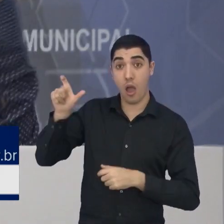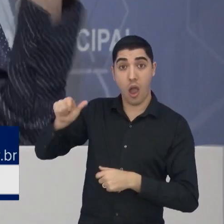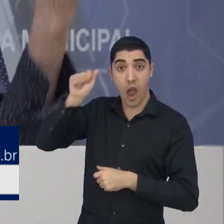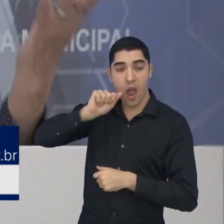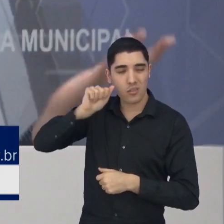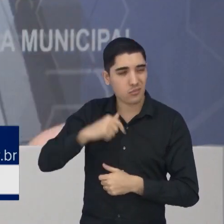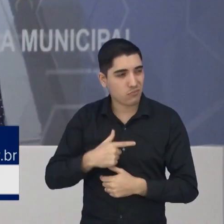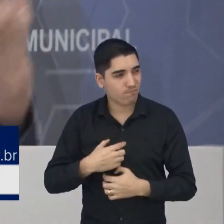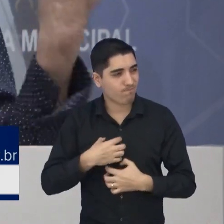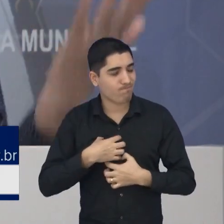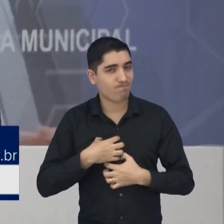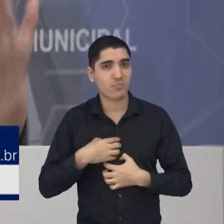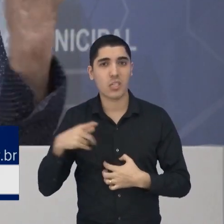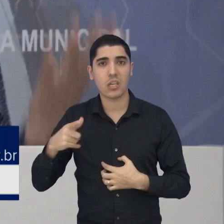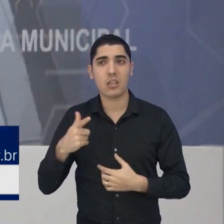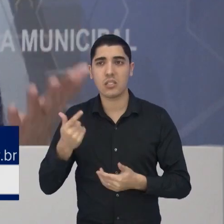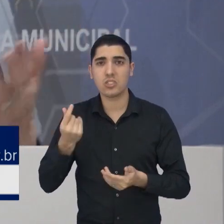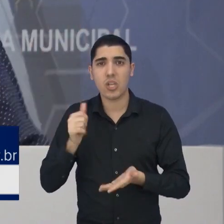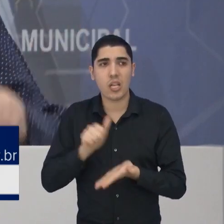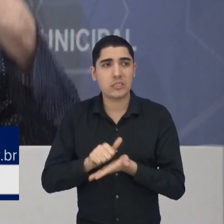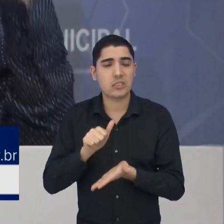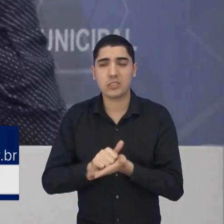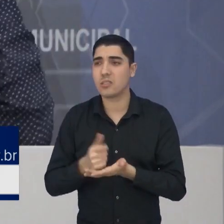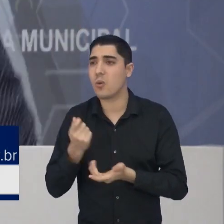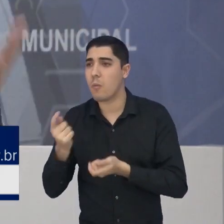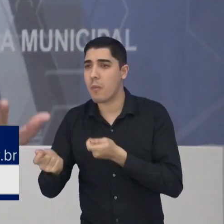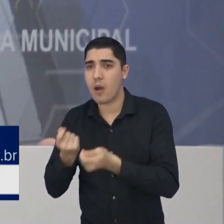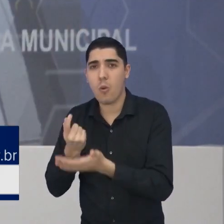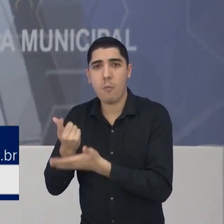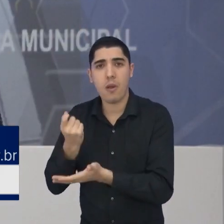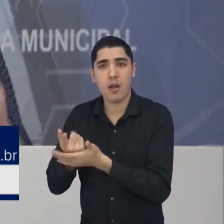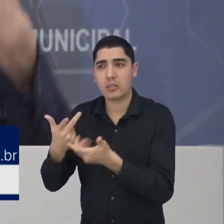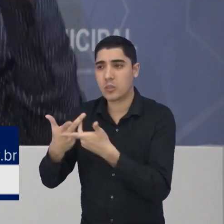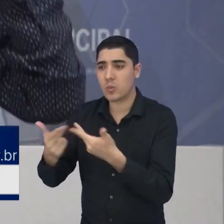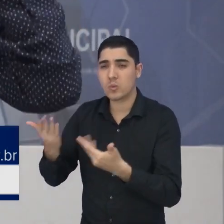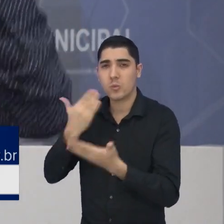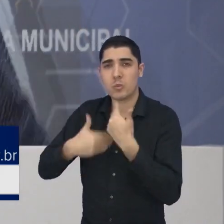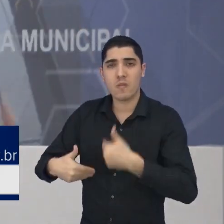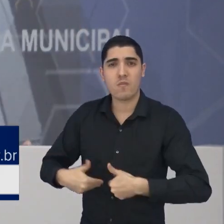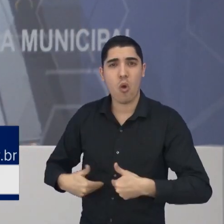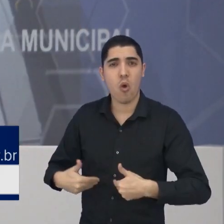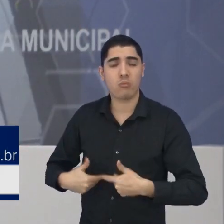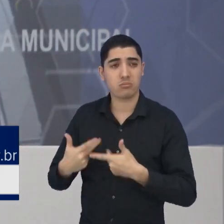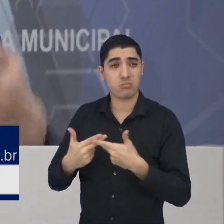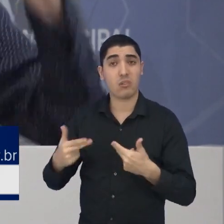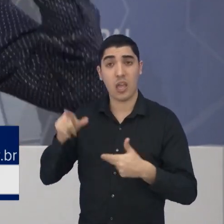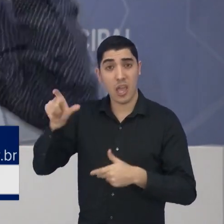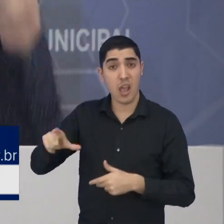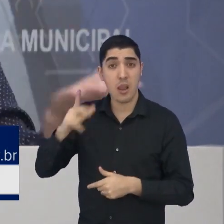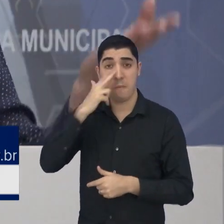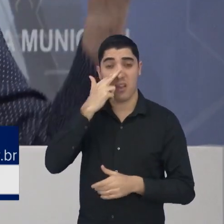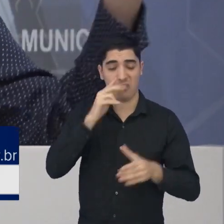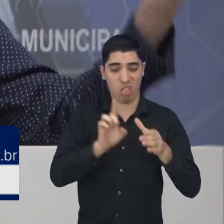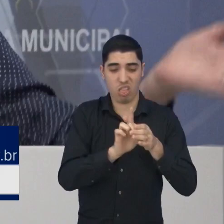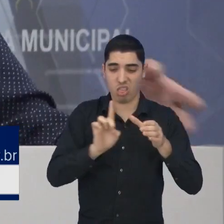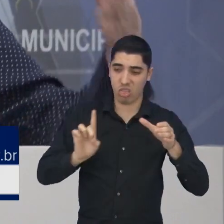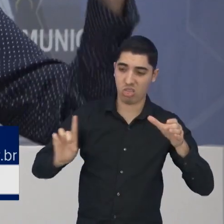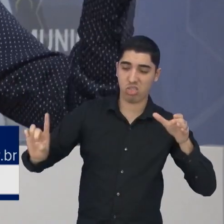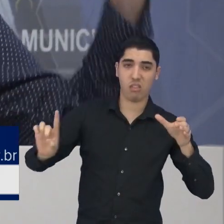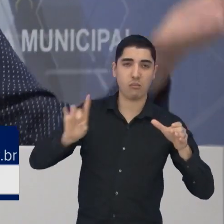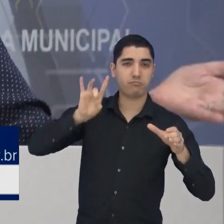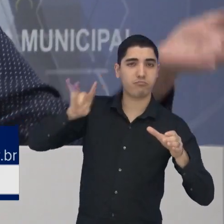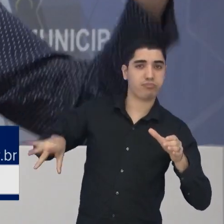come um dragão por dia para ver se consegue vencer tantas batalhas, acaba ficando de fora e acaba se contratando